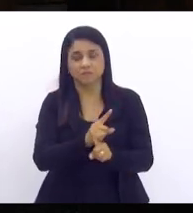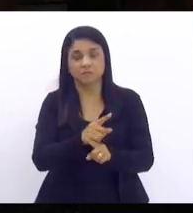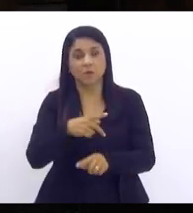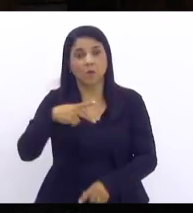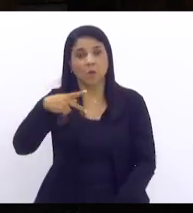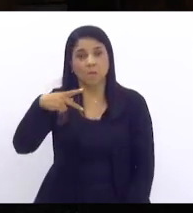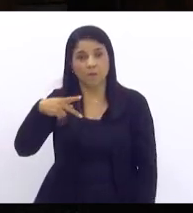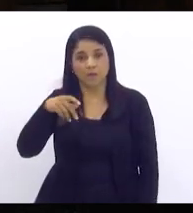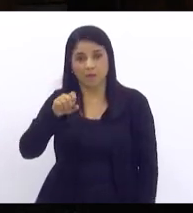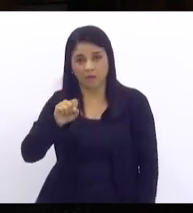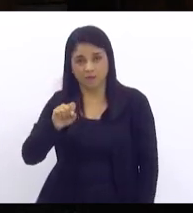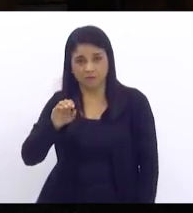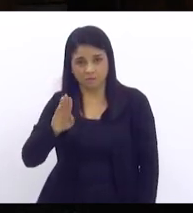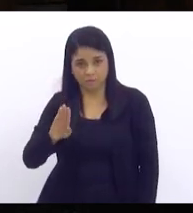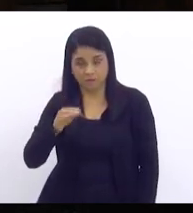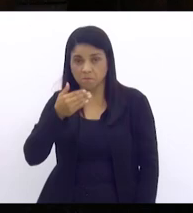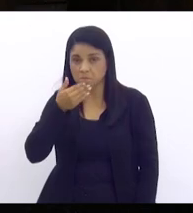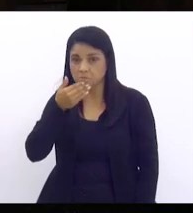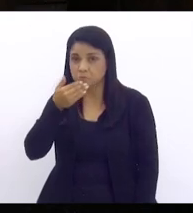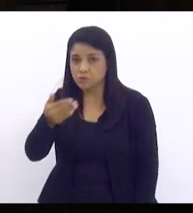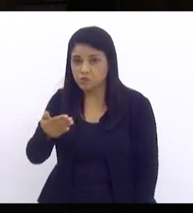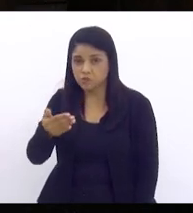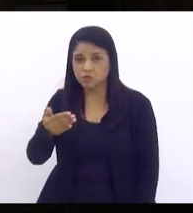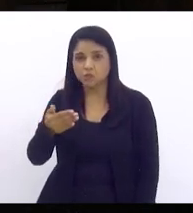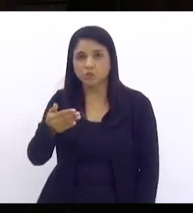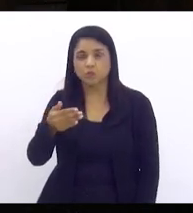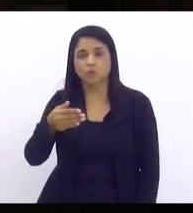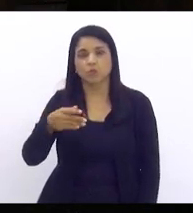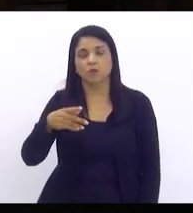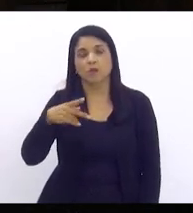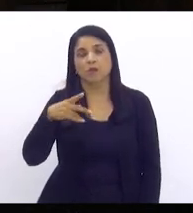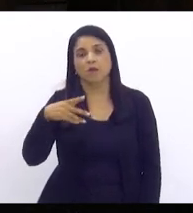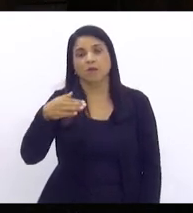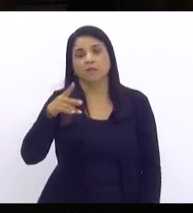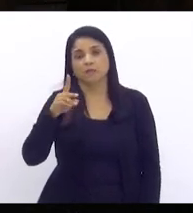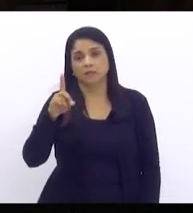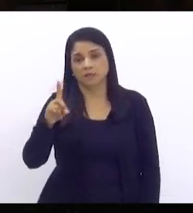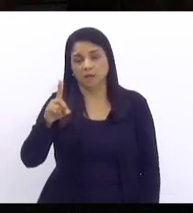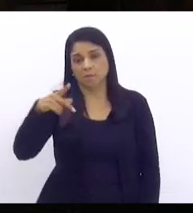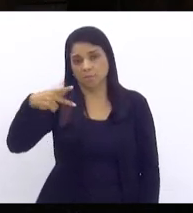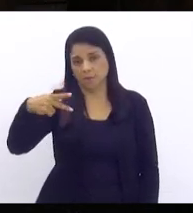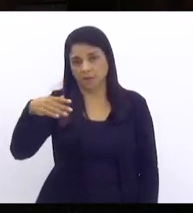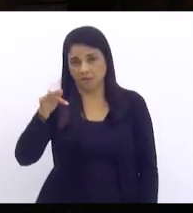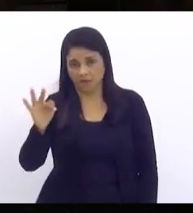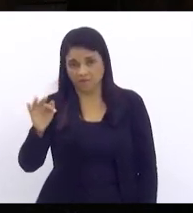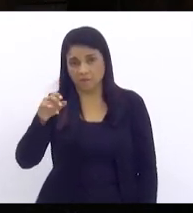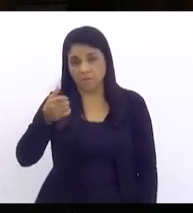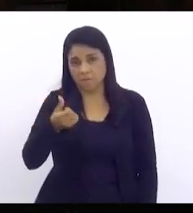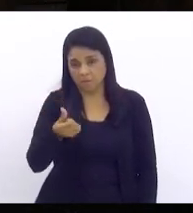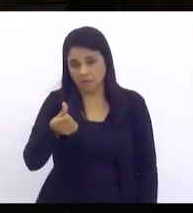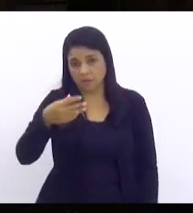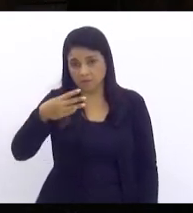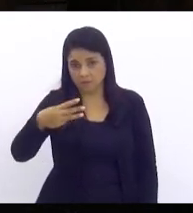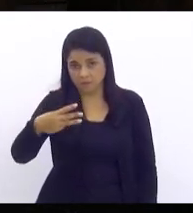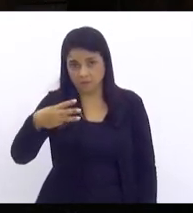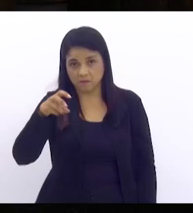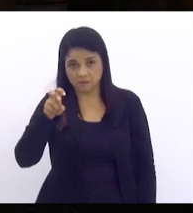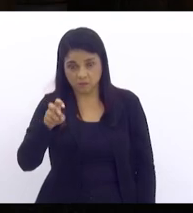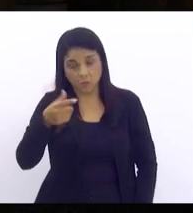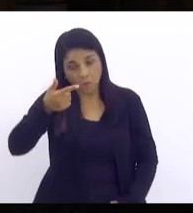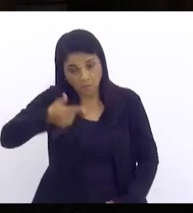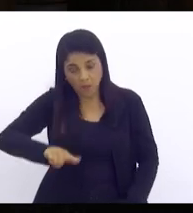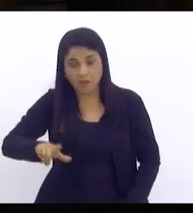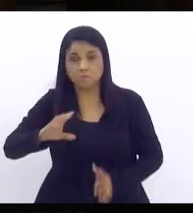PSB ingressa pedindo a DPF 635, que não somente essa, tem outras ADPFs que foram pedidas pelo